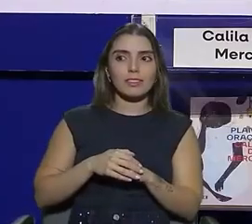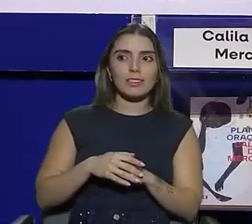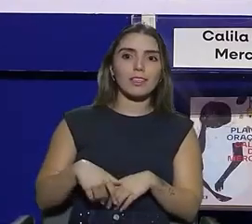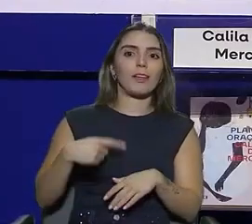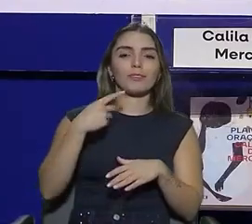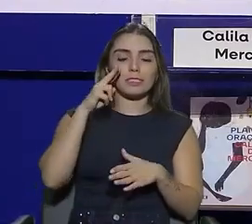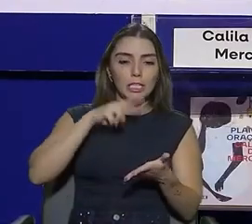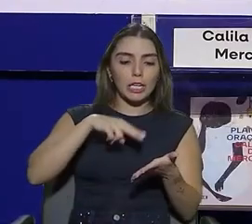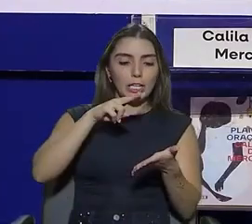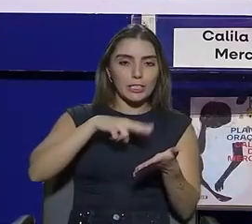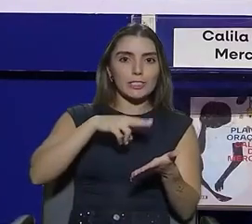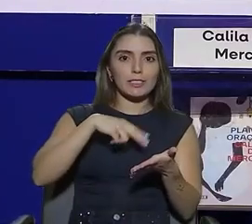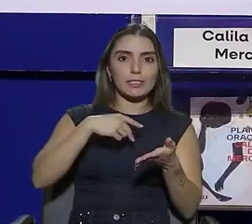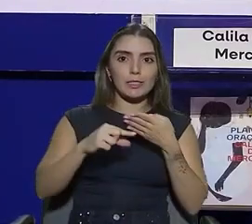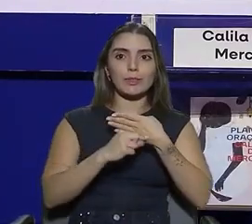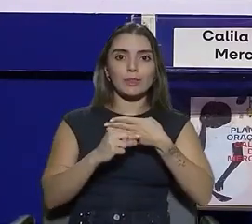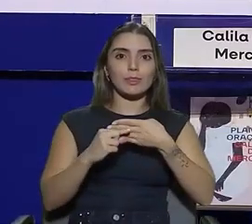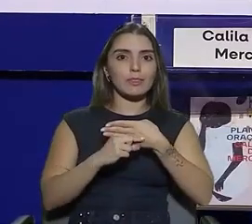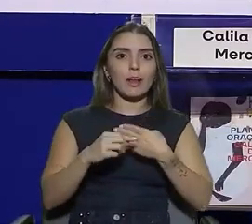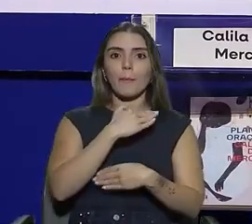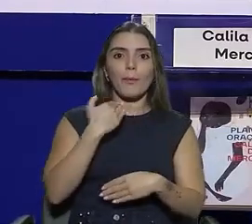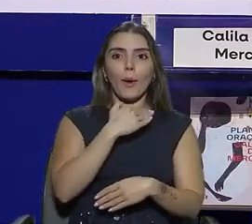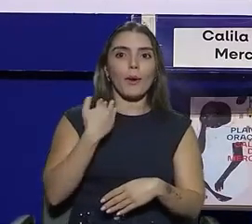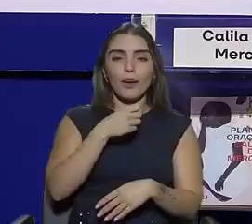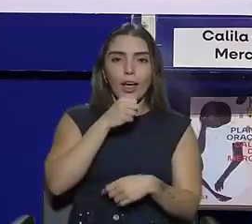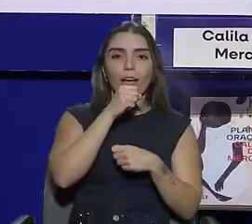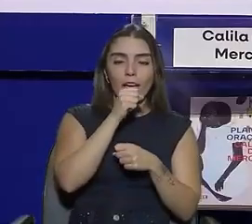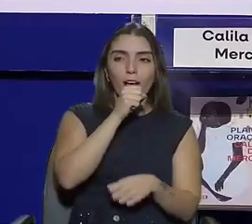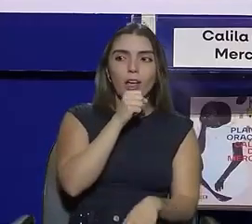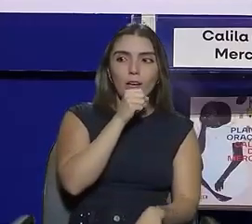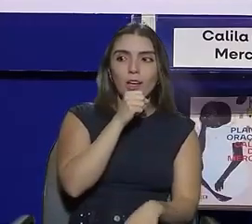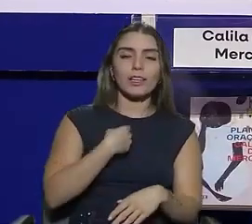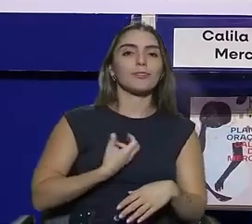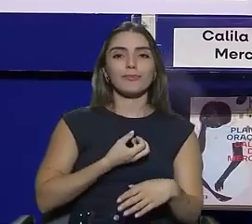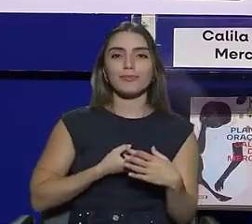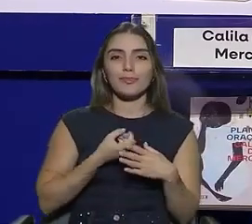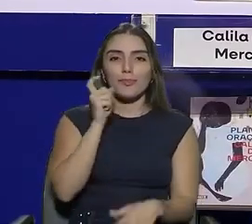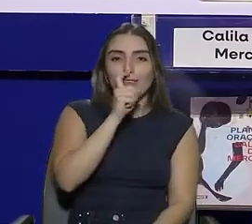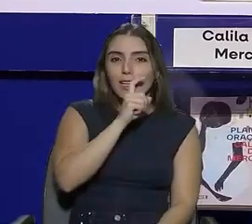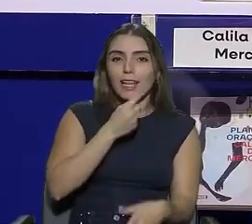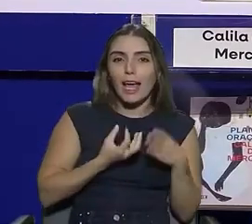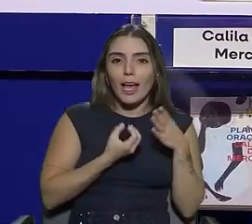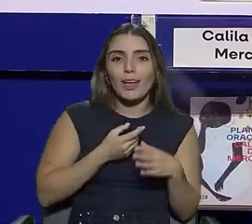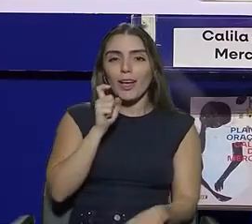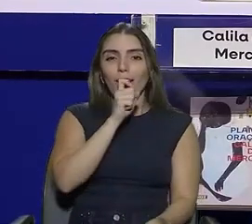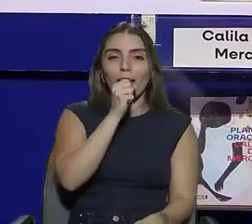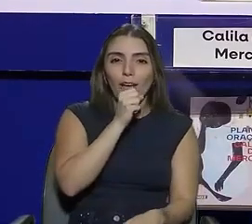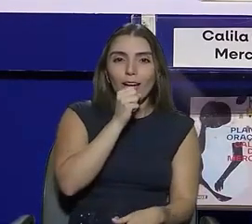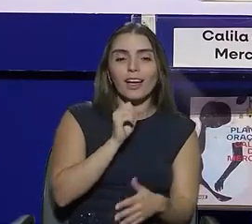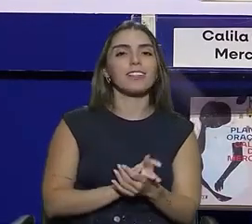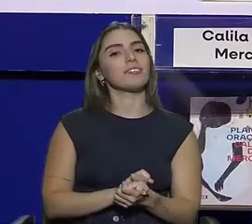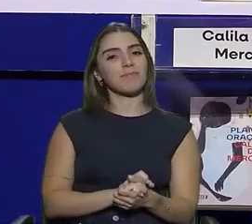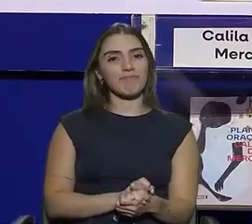Aí Alfonso Guimarães morreu tuberculoso. Aí eu já comecei a inventar umas tosses. Minha mãe, o que é isso, meu filho? Eu digo, tuberculose, o que é